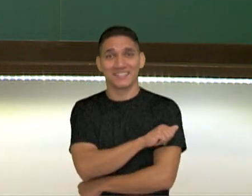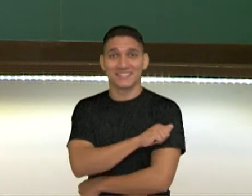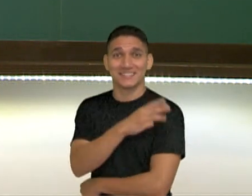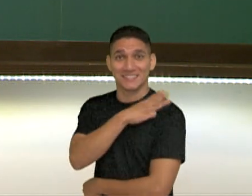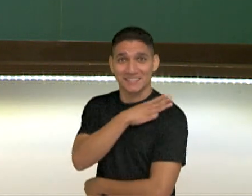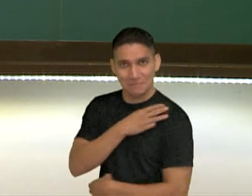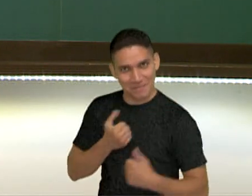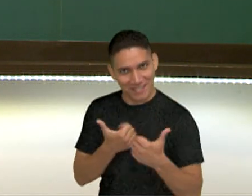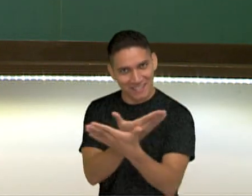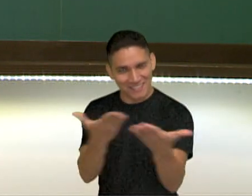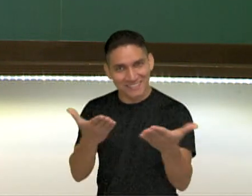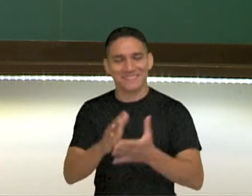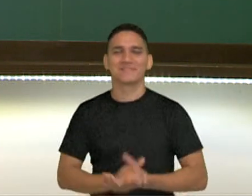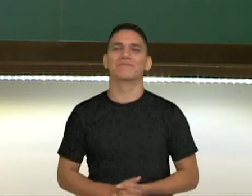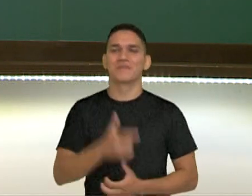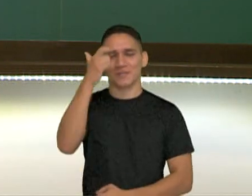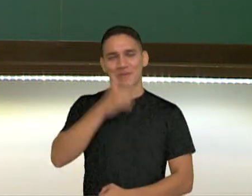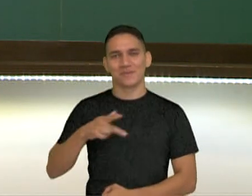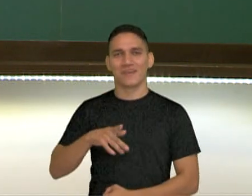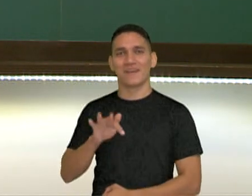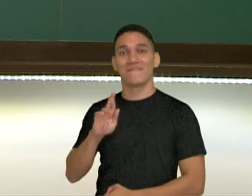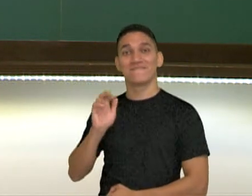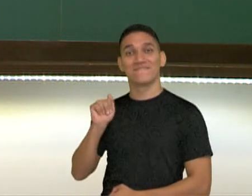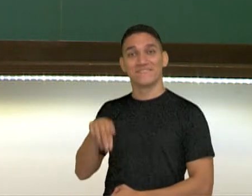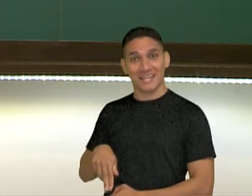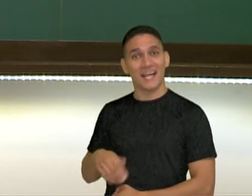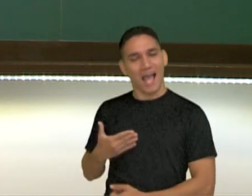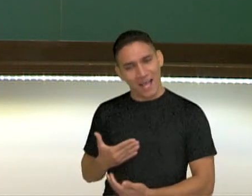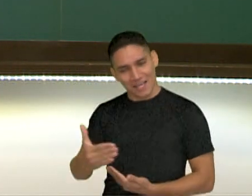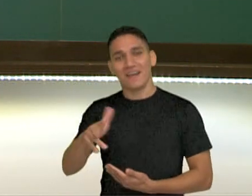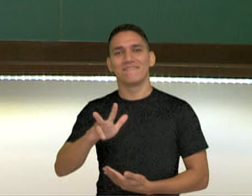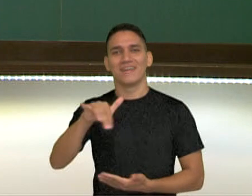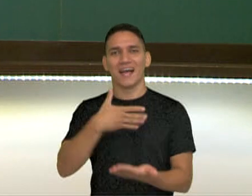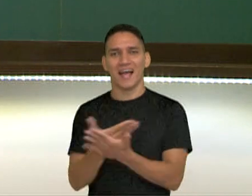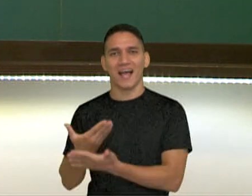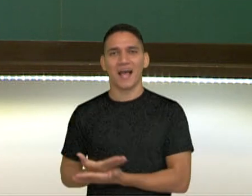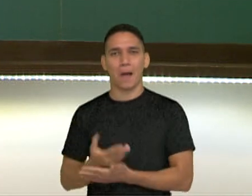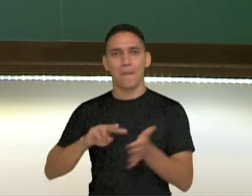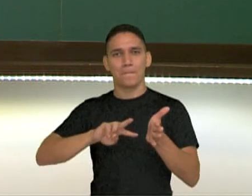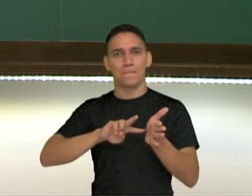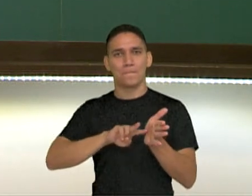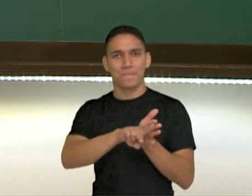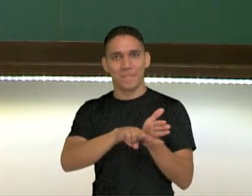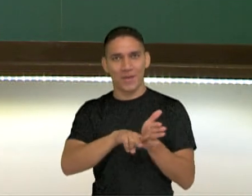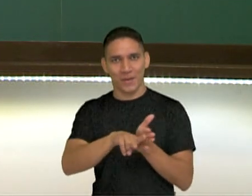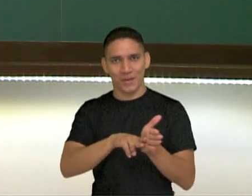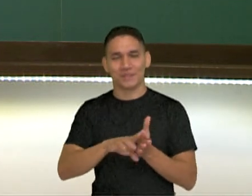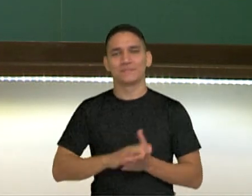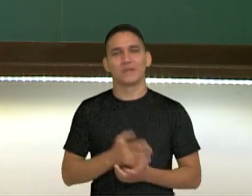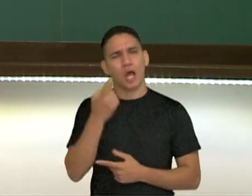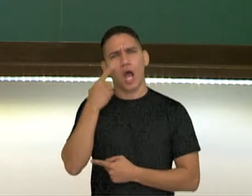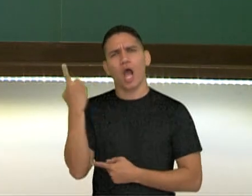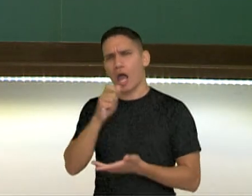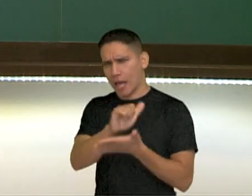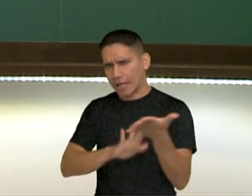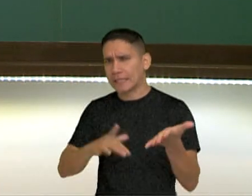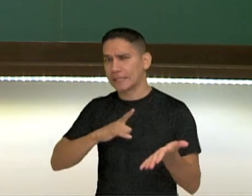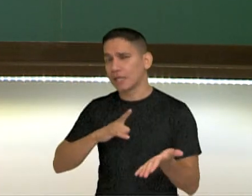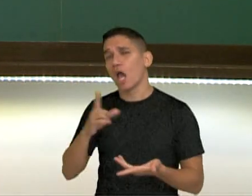terceira série, tudo bem com vocês? Eu sou a professora Fran para mais uma aula de biologia. A aula passada ficou uma lição de casa, vamos corrigir? Olha